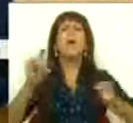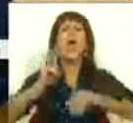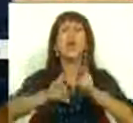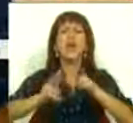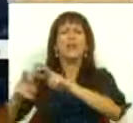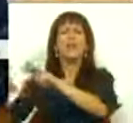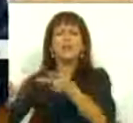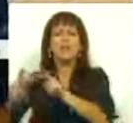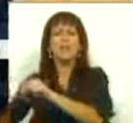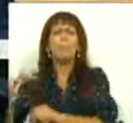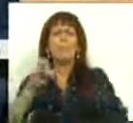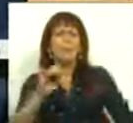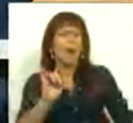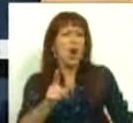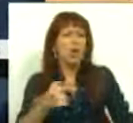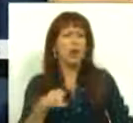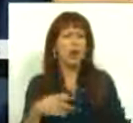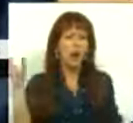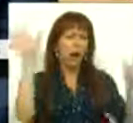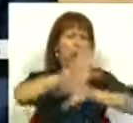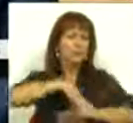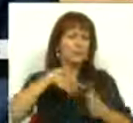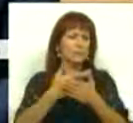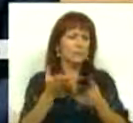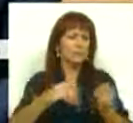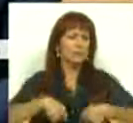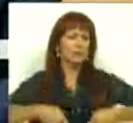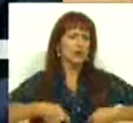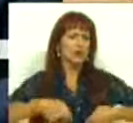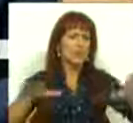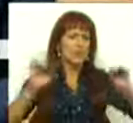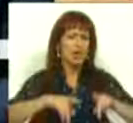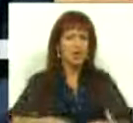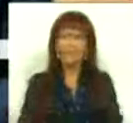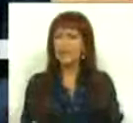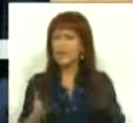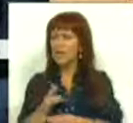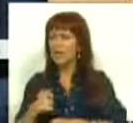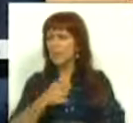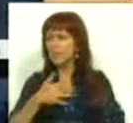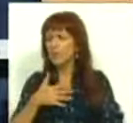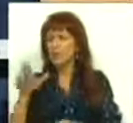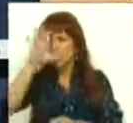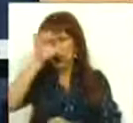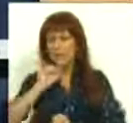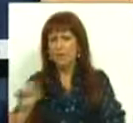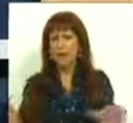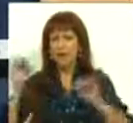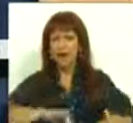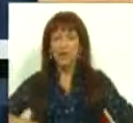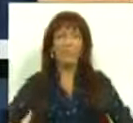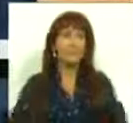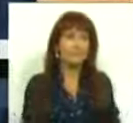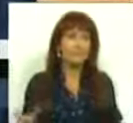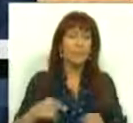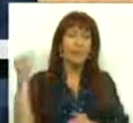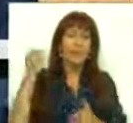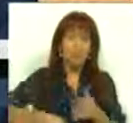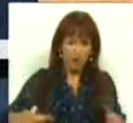é a alternativa do PCP? É iludir com mais despesas, mais setor empresarial do Estado,